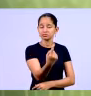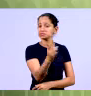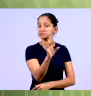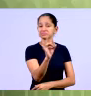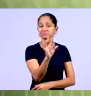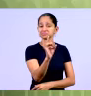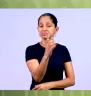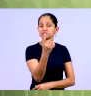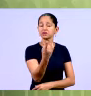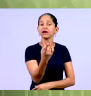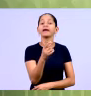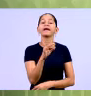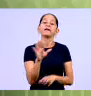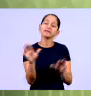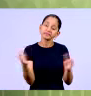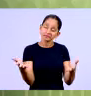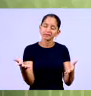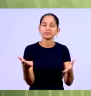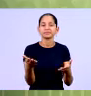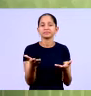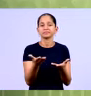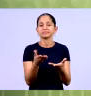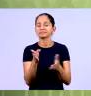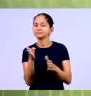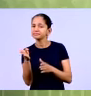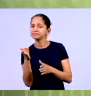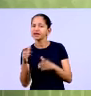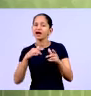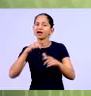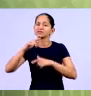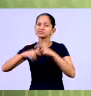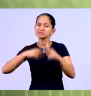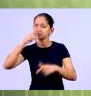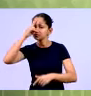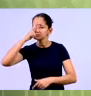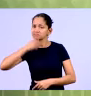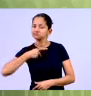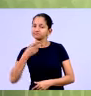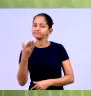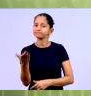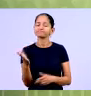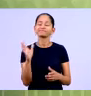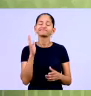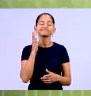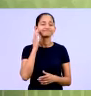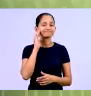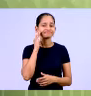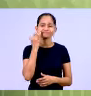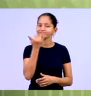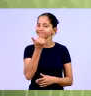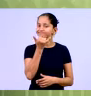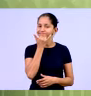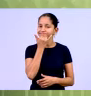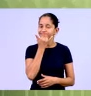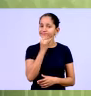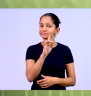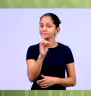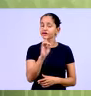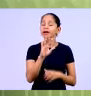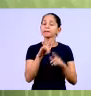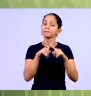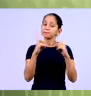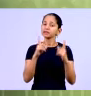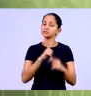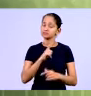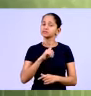limitada, as EIRELIs. Em relação à atividade individual, eu não consegui compreender qual que foi o teu questionamento, mas